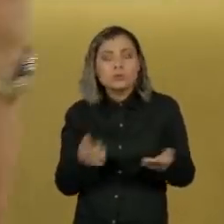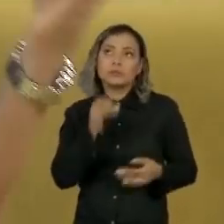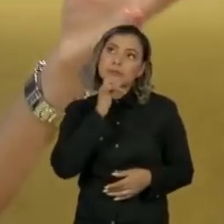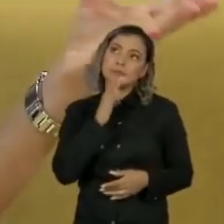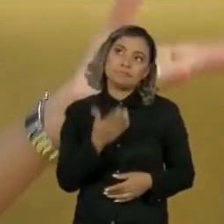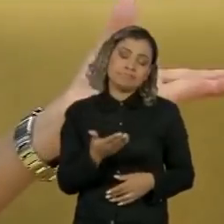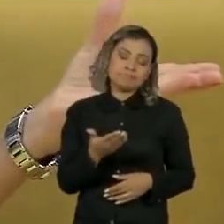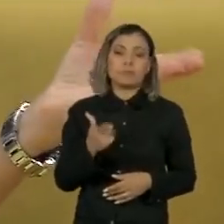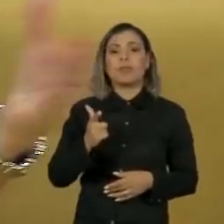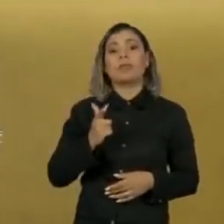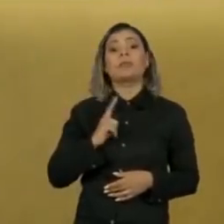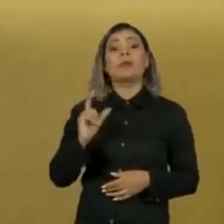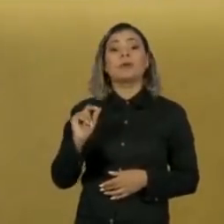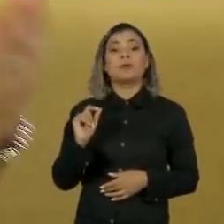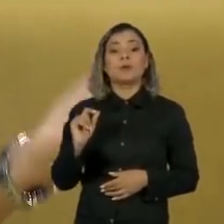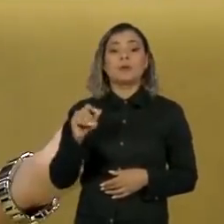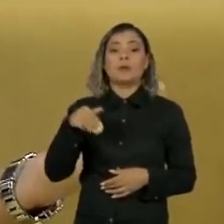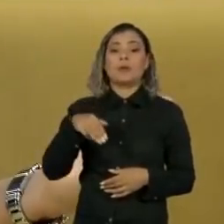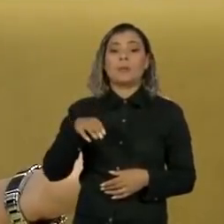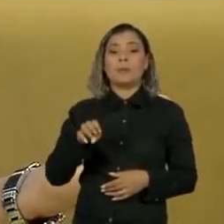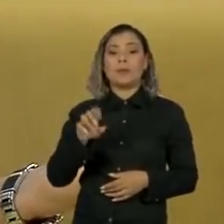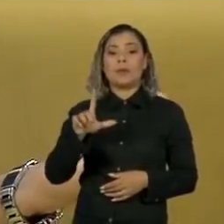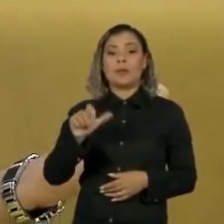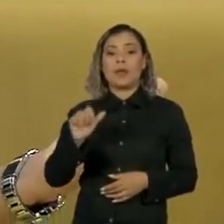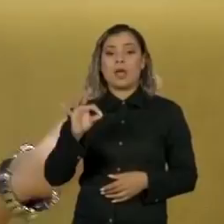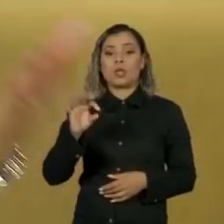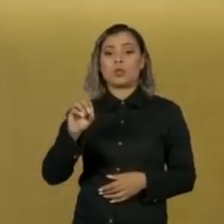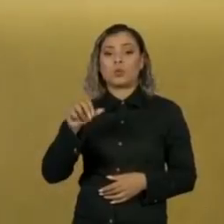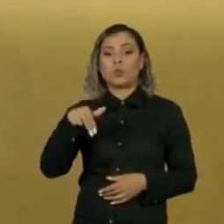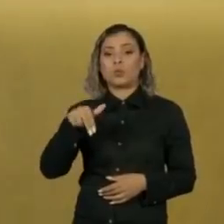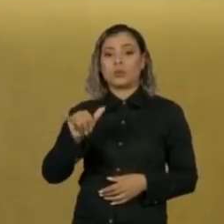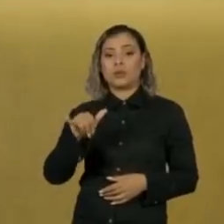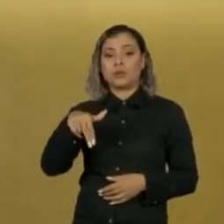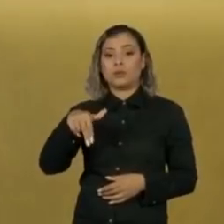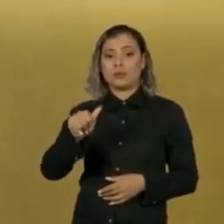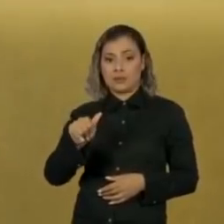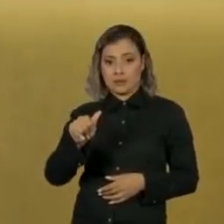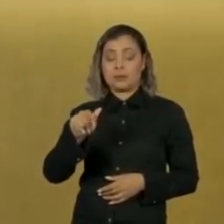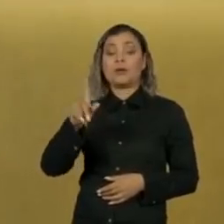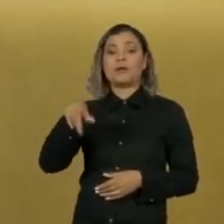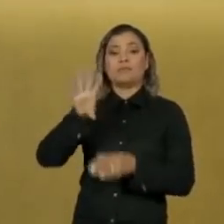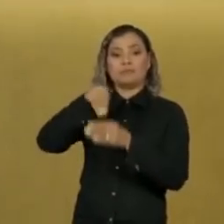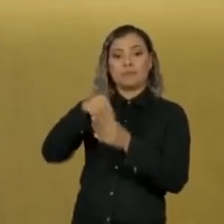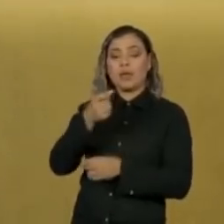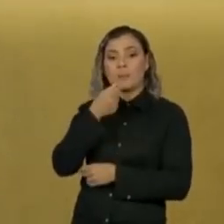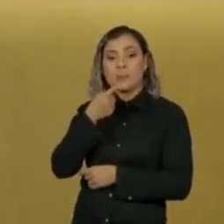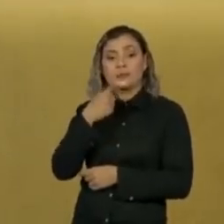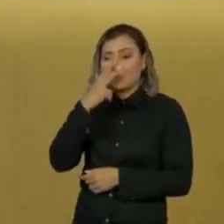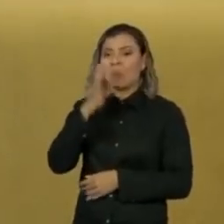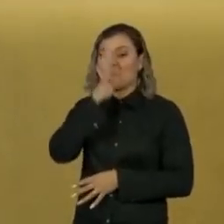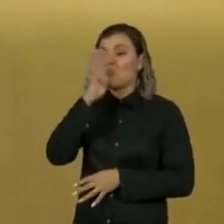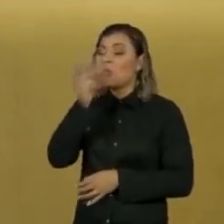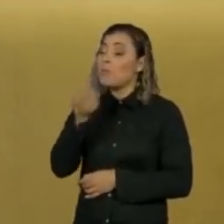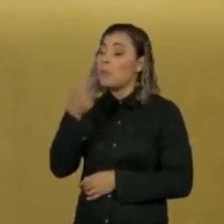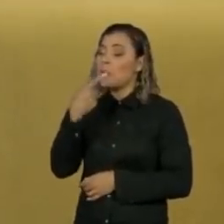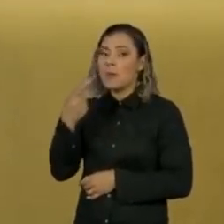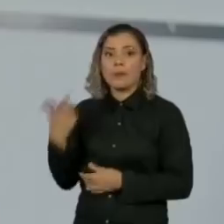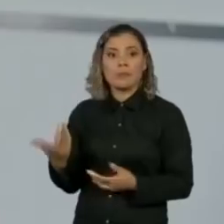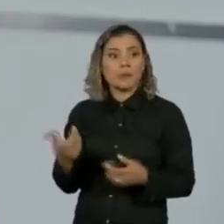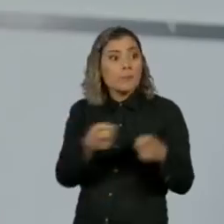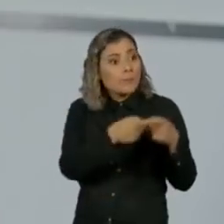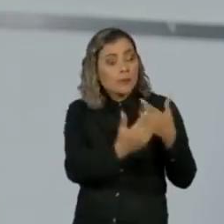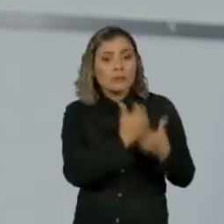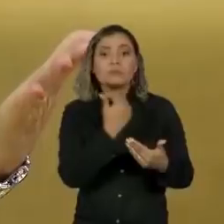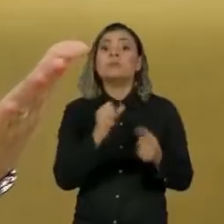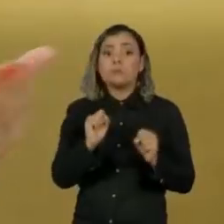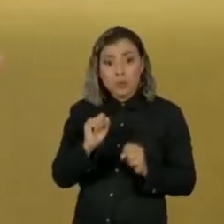maneira indiscriminada a melatonina em doses muito elevadas, sem uma diretriz médica para isso. E pode fazer